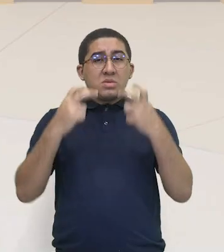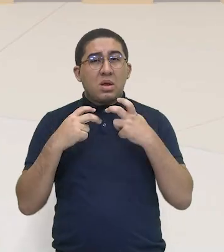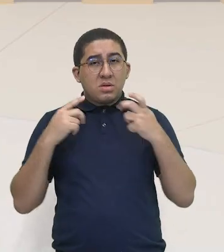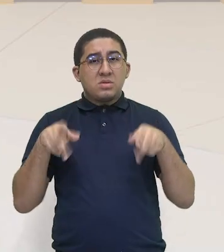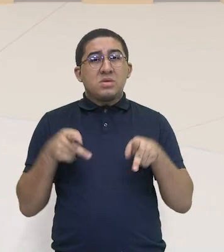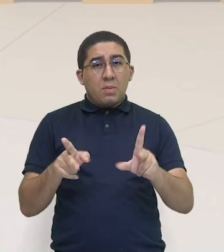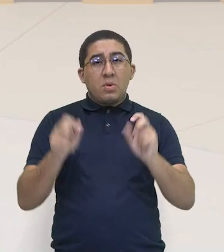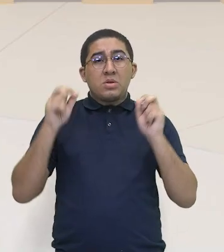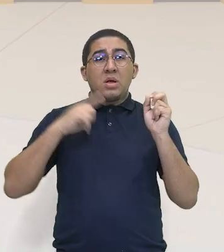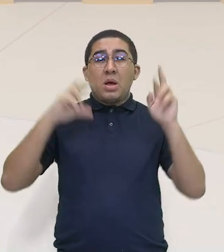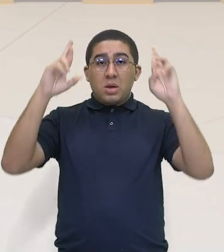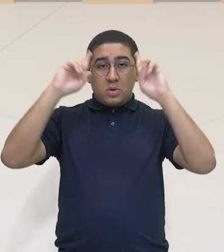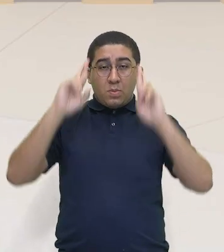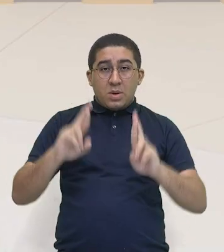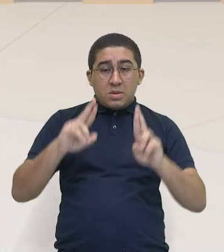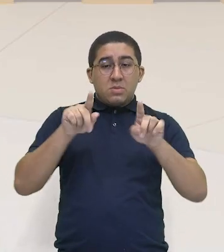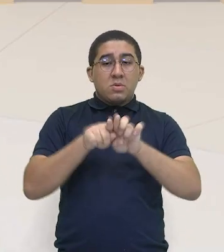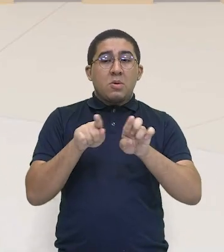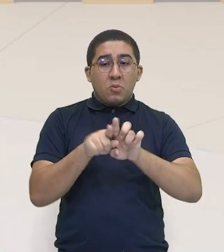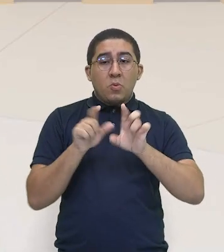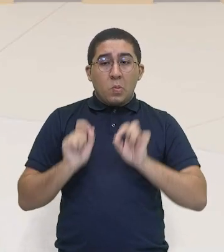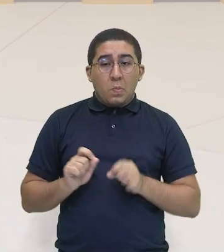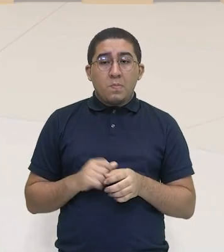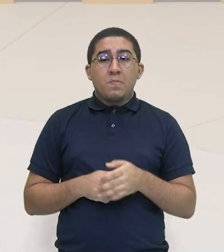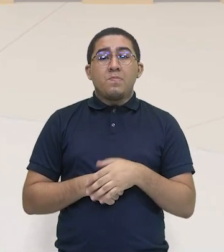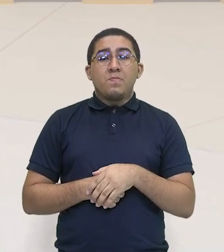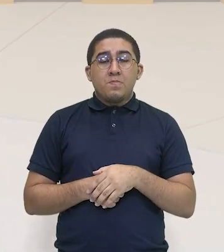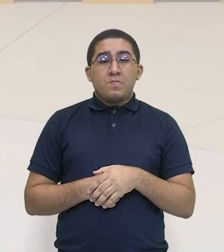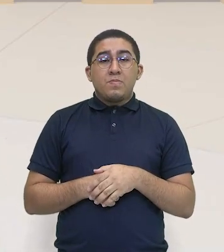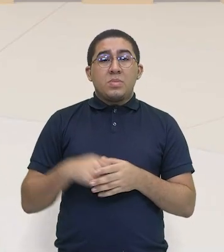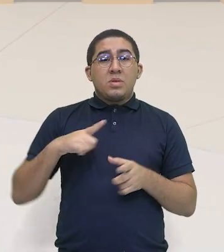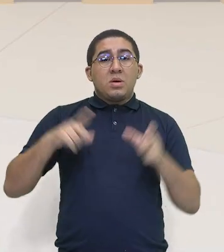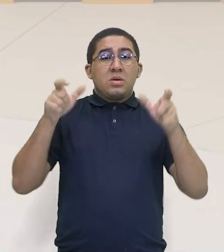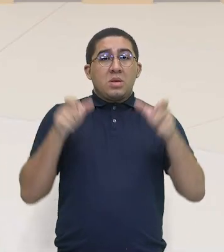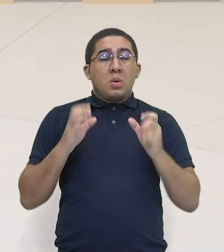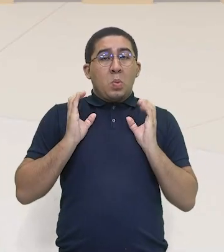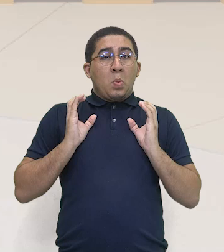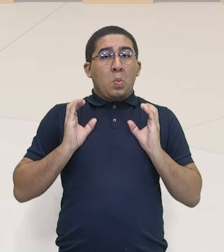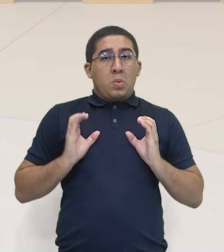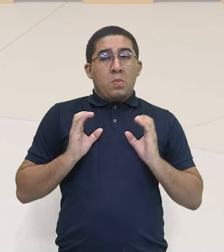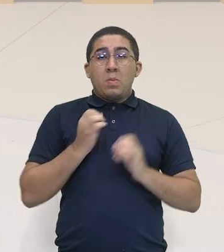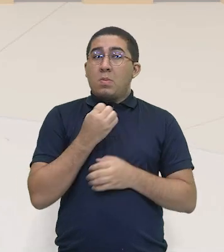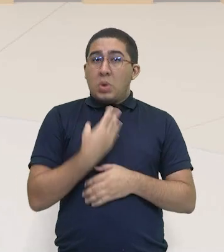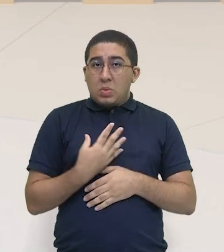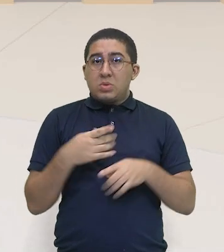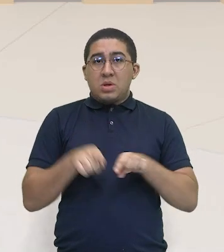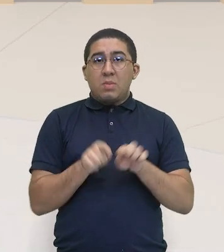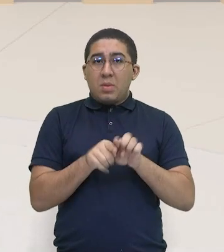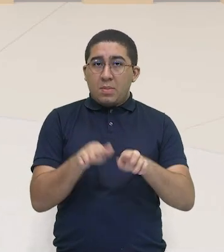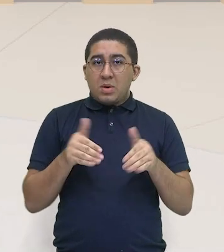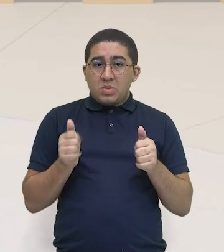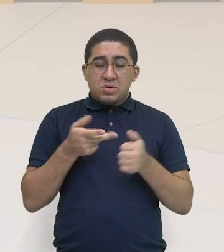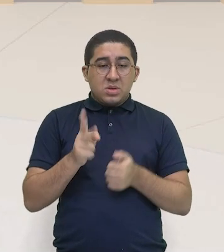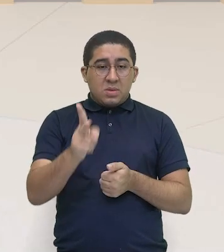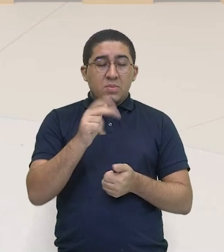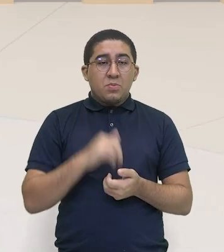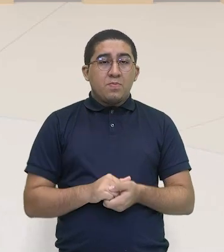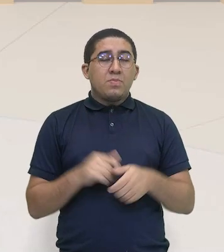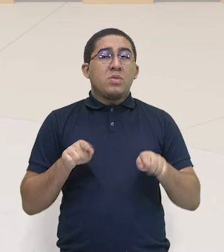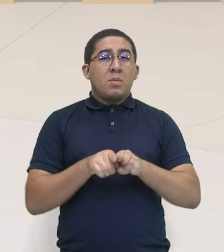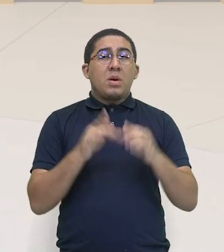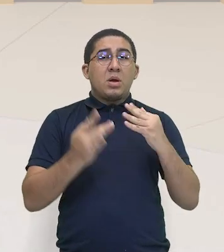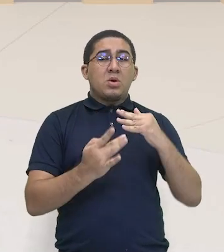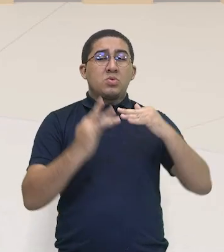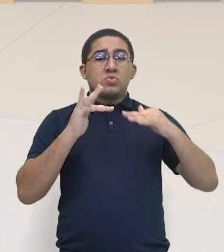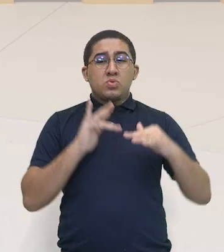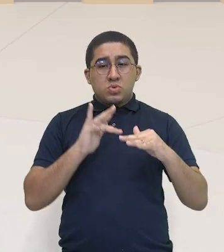com muito respeito, sempre com muita retidão, né? Que isso acaba melhorando cada vez mais, né, professor? E as redes sociais não